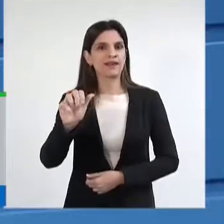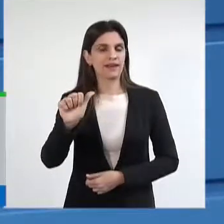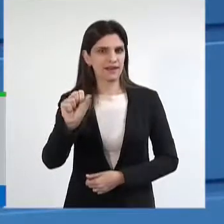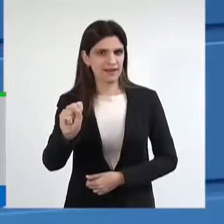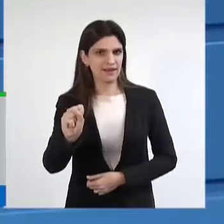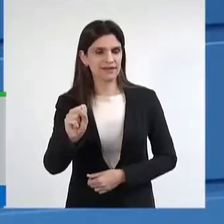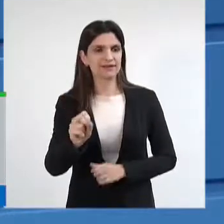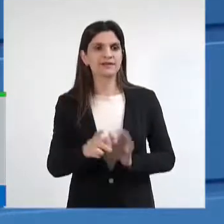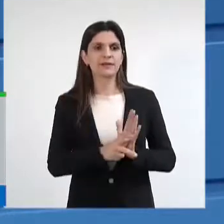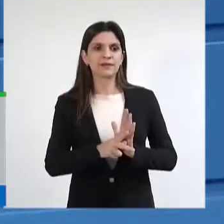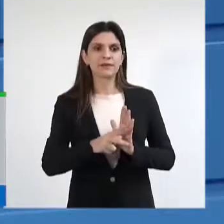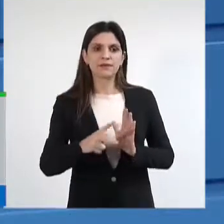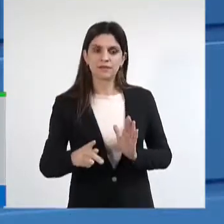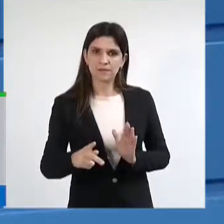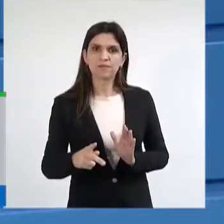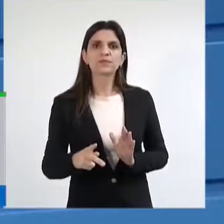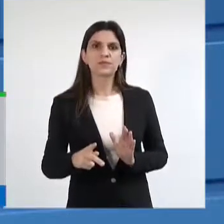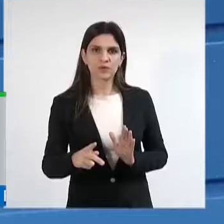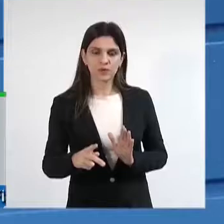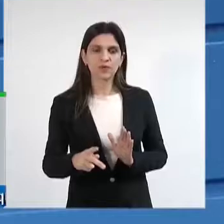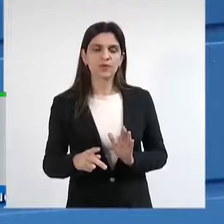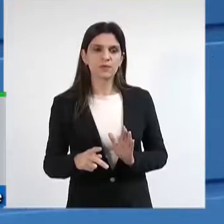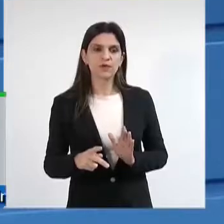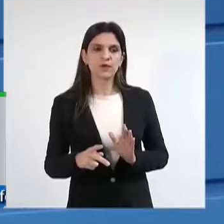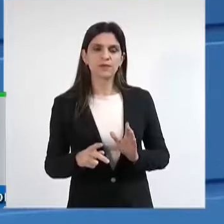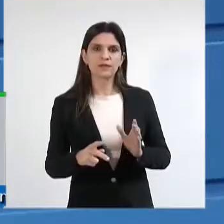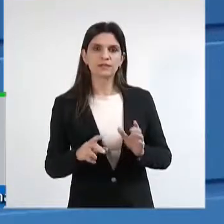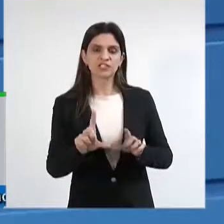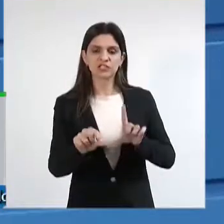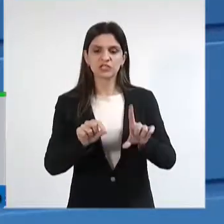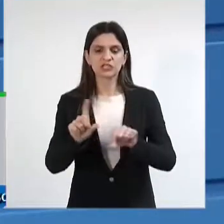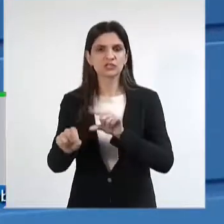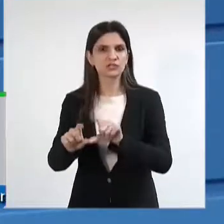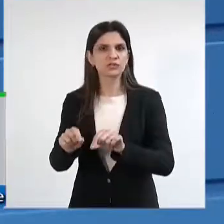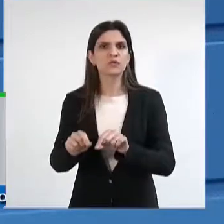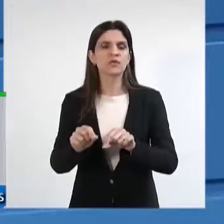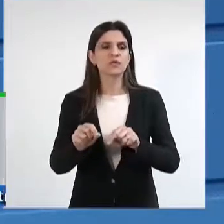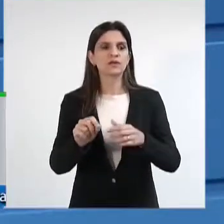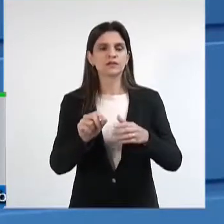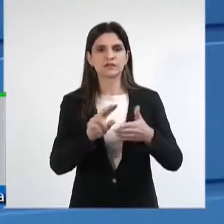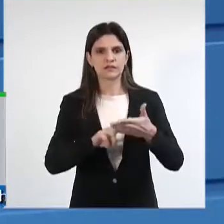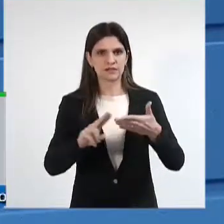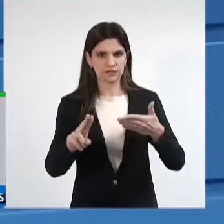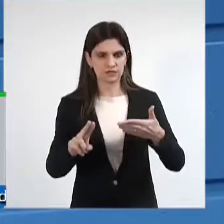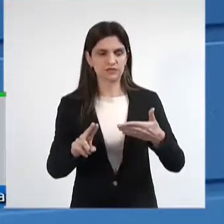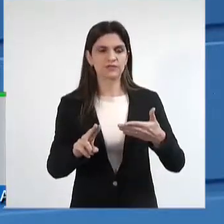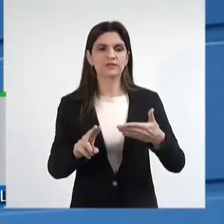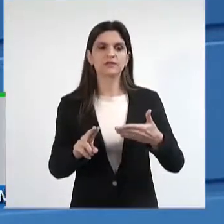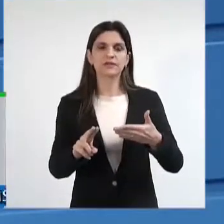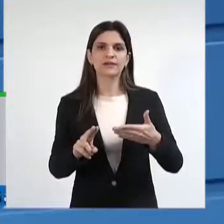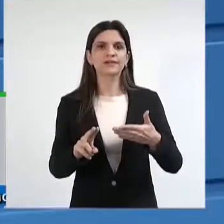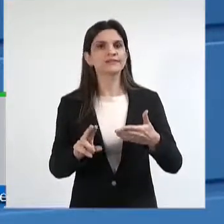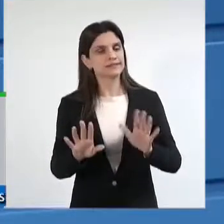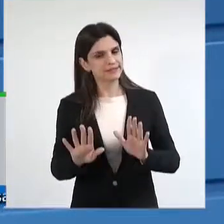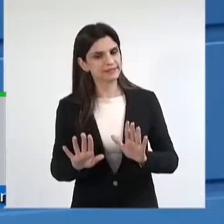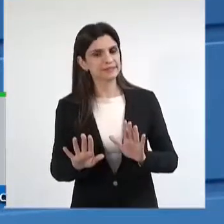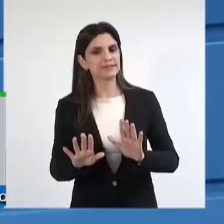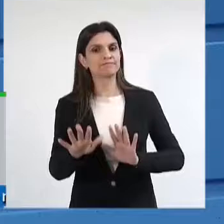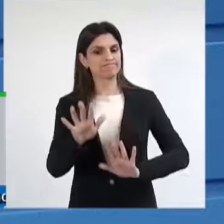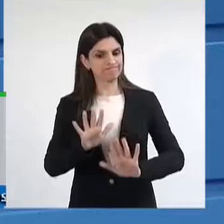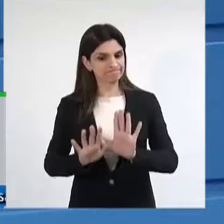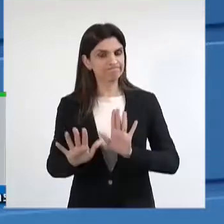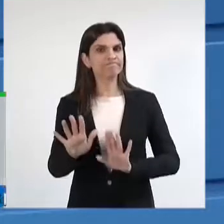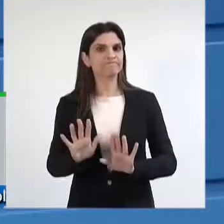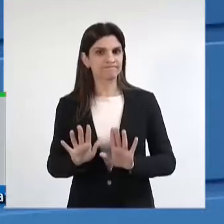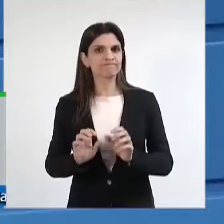estas realmente estão contingenciadas, mas ontem o nosso ministro esteve no Congresso Nacional e